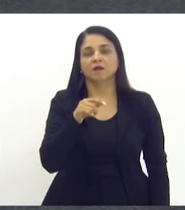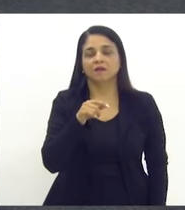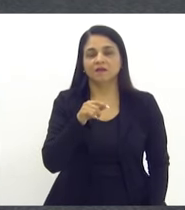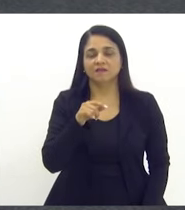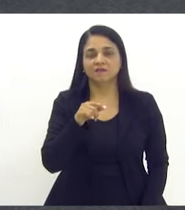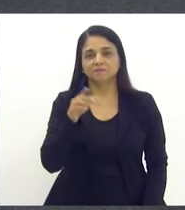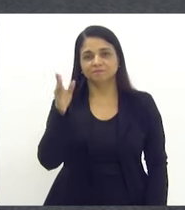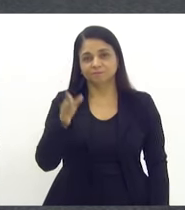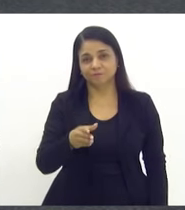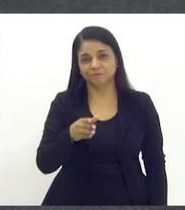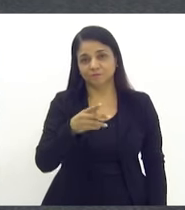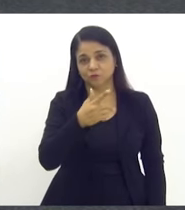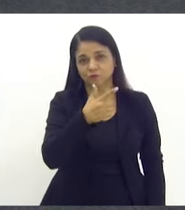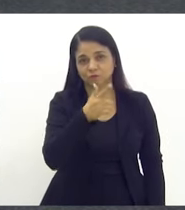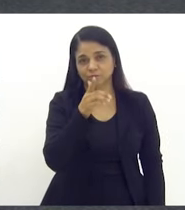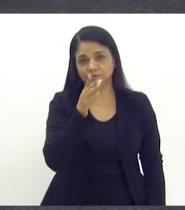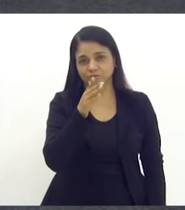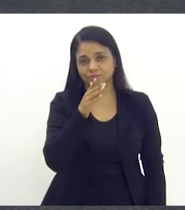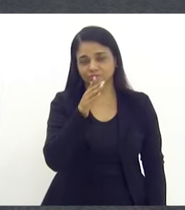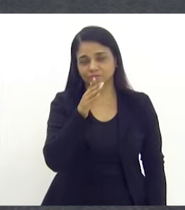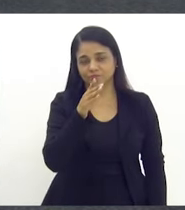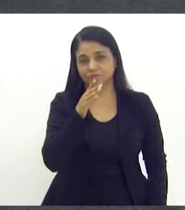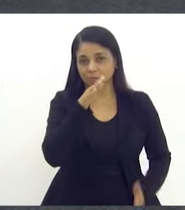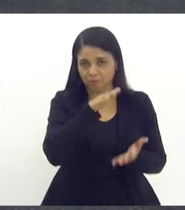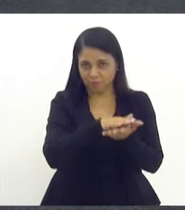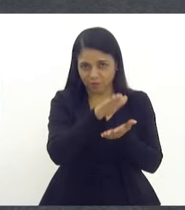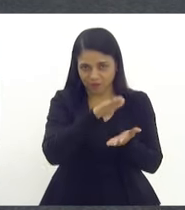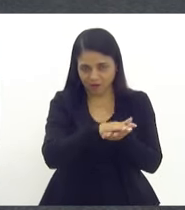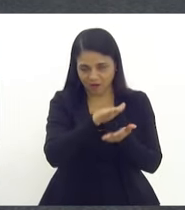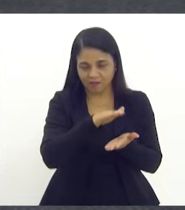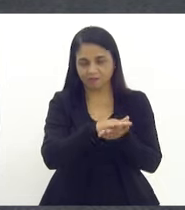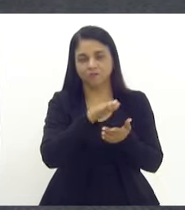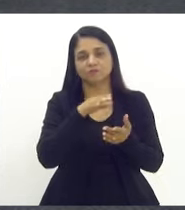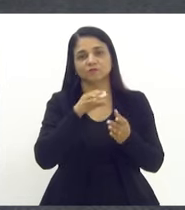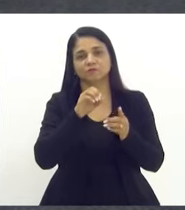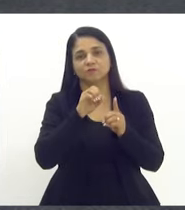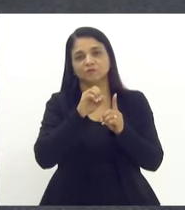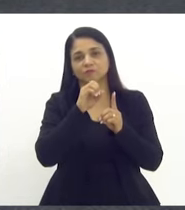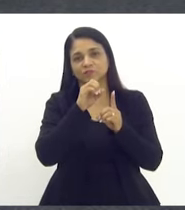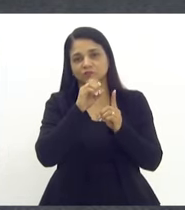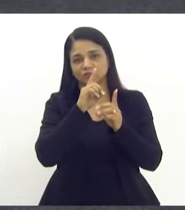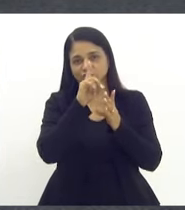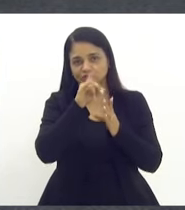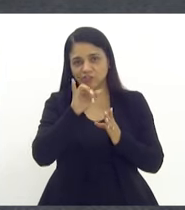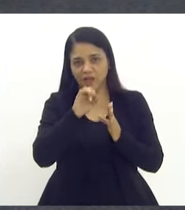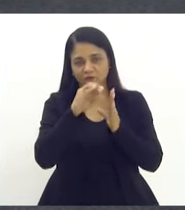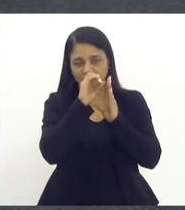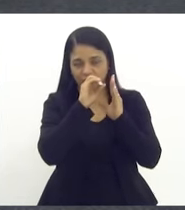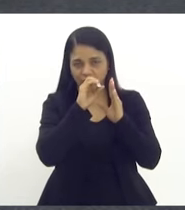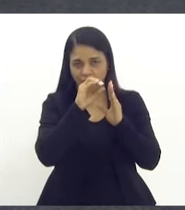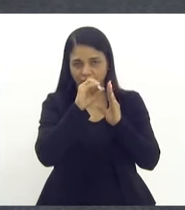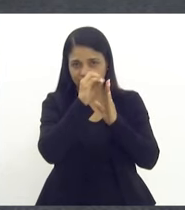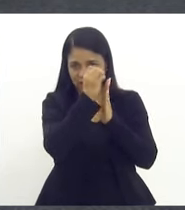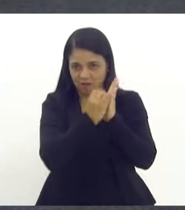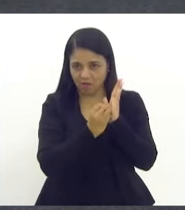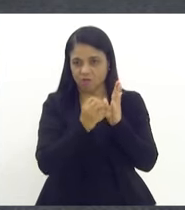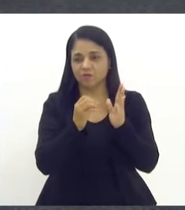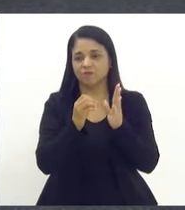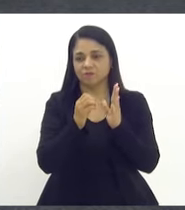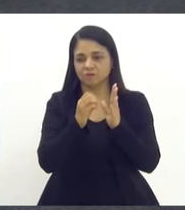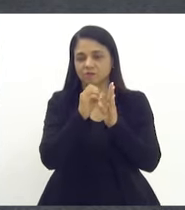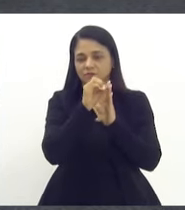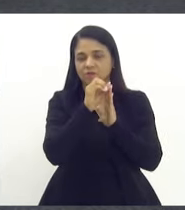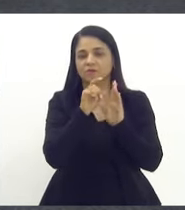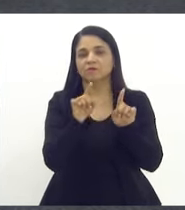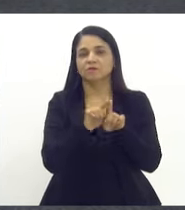1473/2023 e peço ainda que seja publicado em diário oficial a nota técnica apresentada pela Petrobras para justificar esse voto.